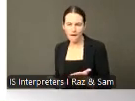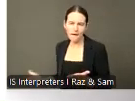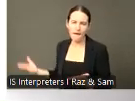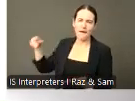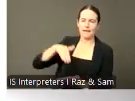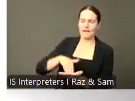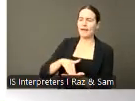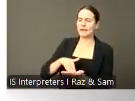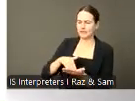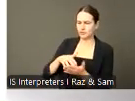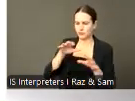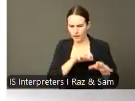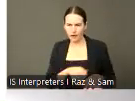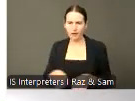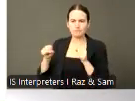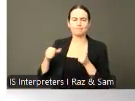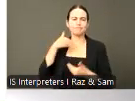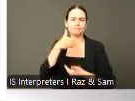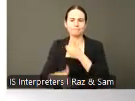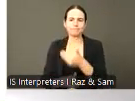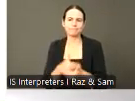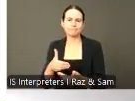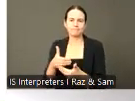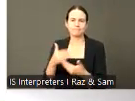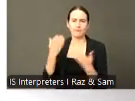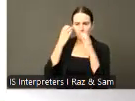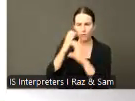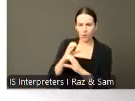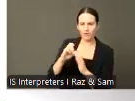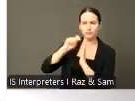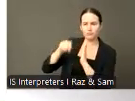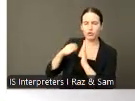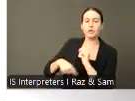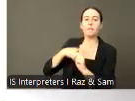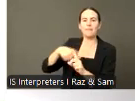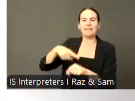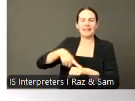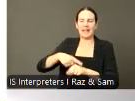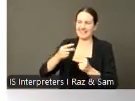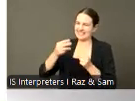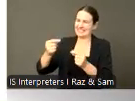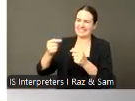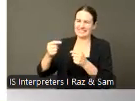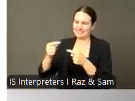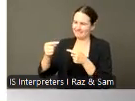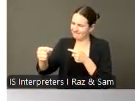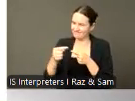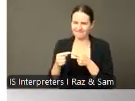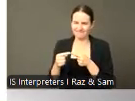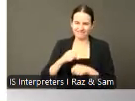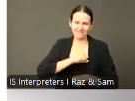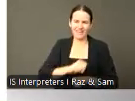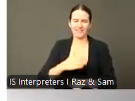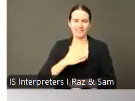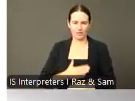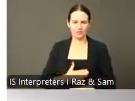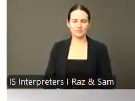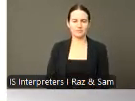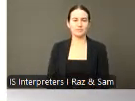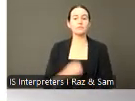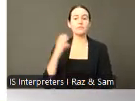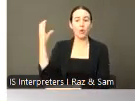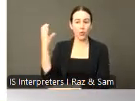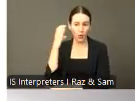caso de todo o grupo de doenças, que seria importante lembrar aqui que nós não temos cólera,